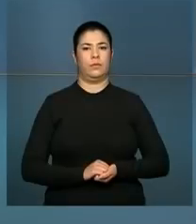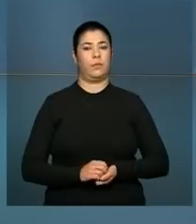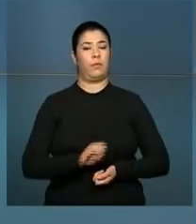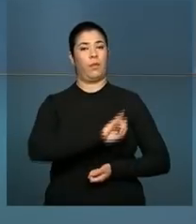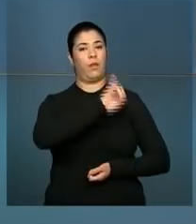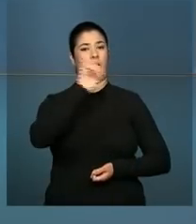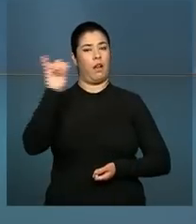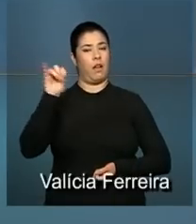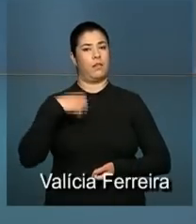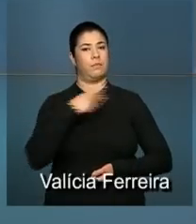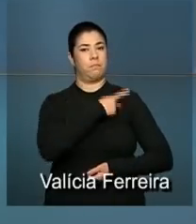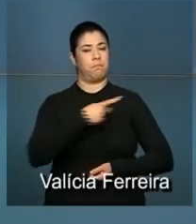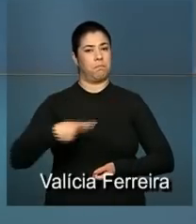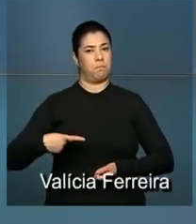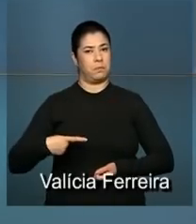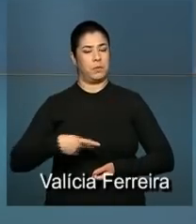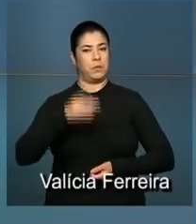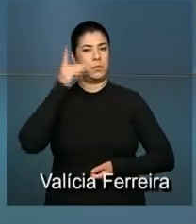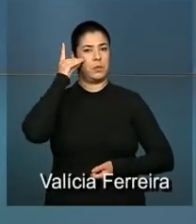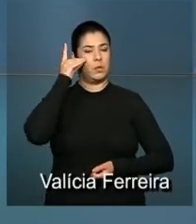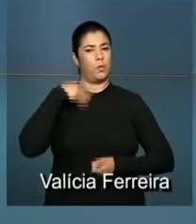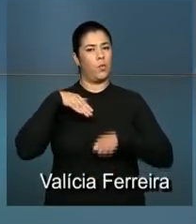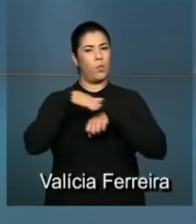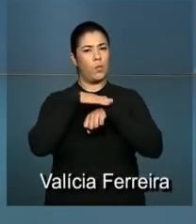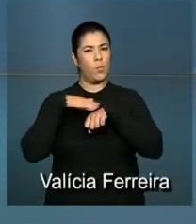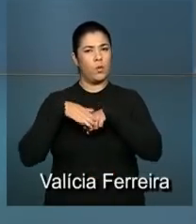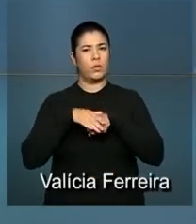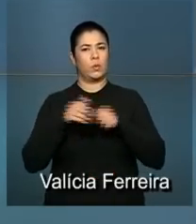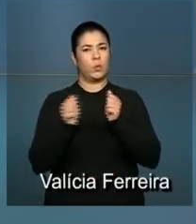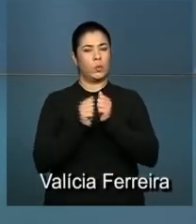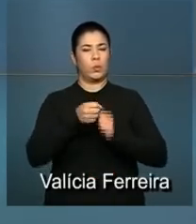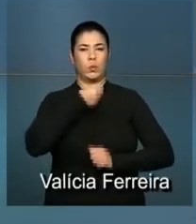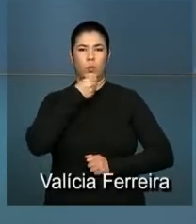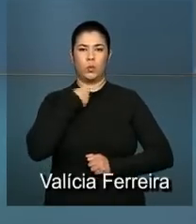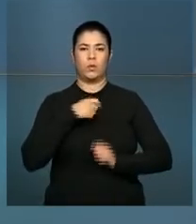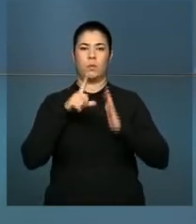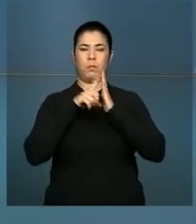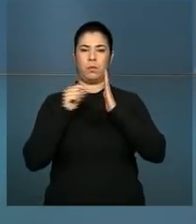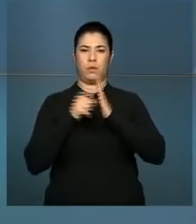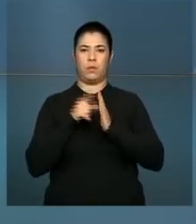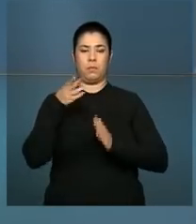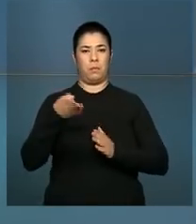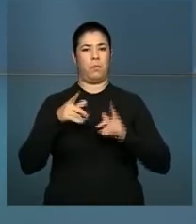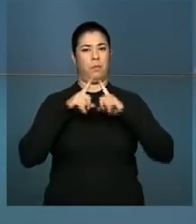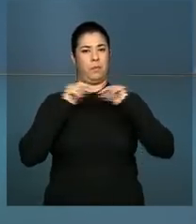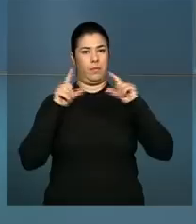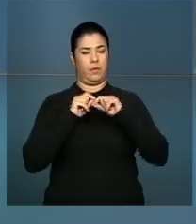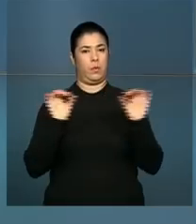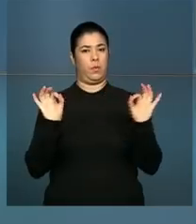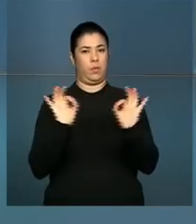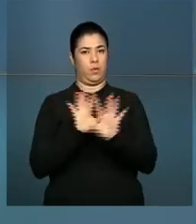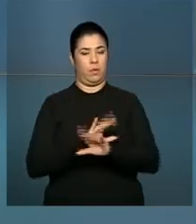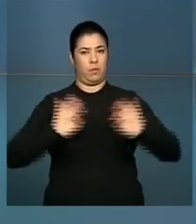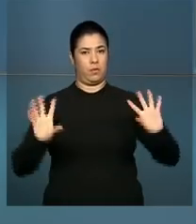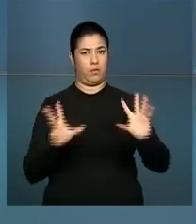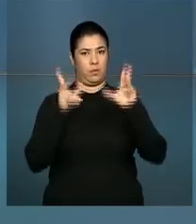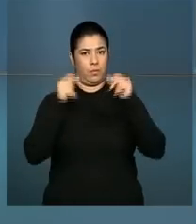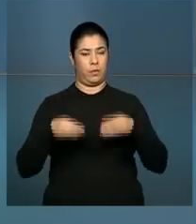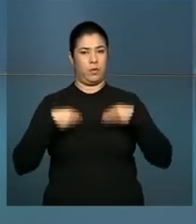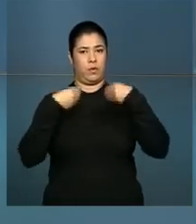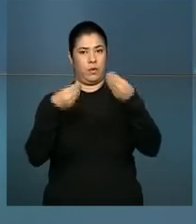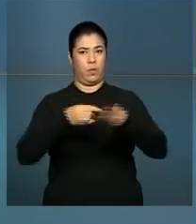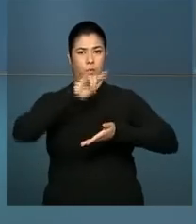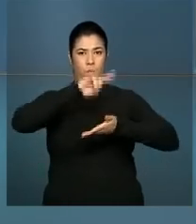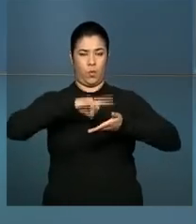Olá, a presidenta Dilma Rousseff conversou com jornalistas no Palácio do Planalto, em Brasília, após a cerimônia de entrega de